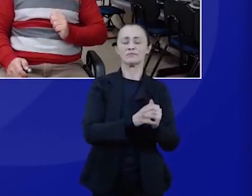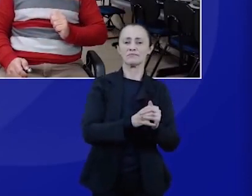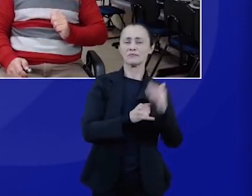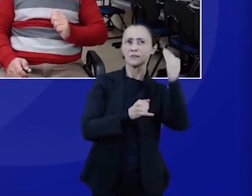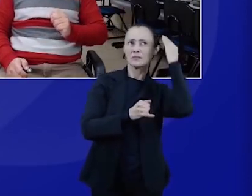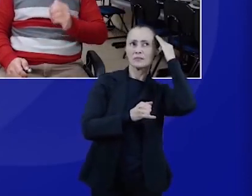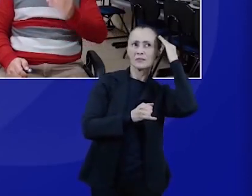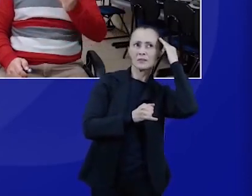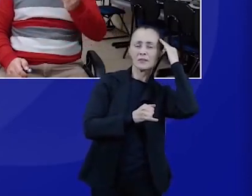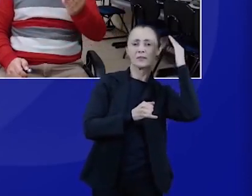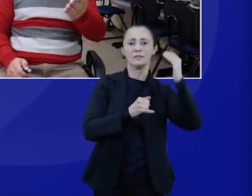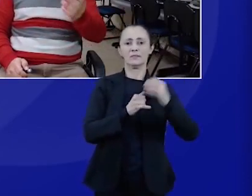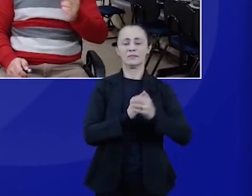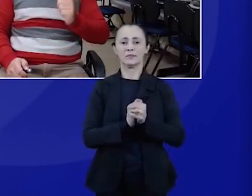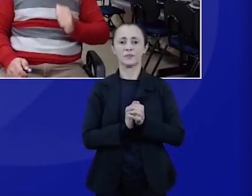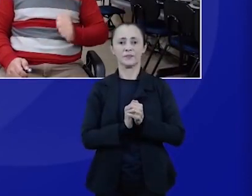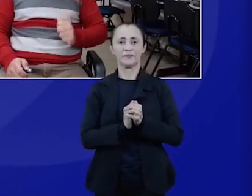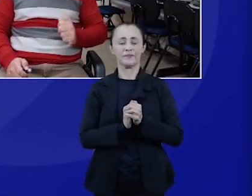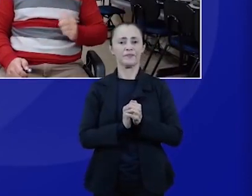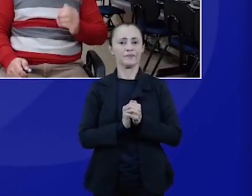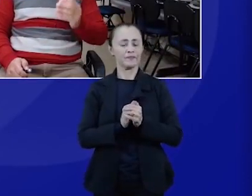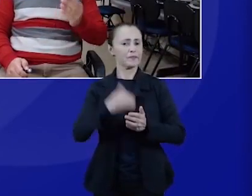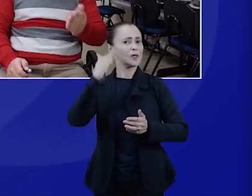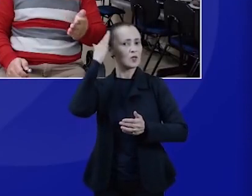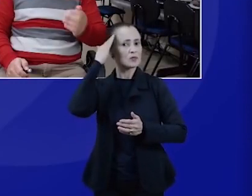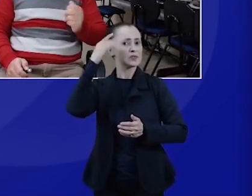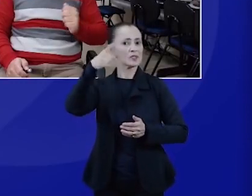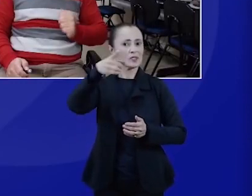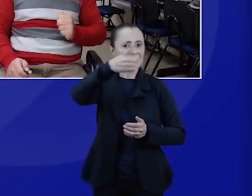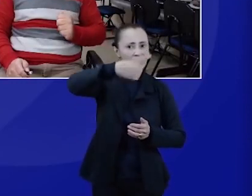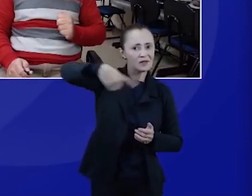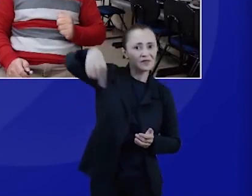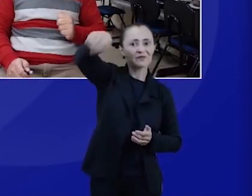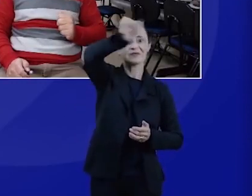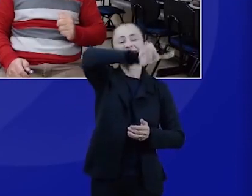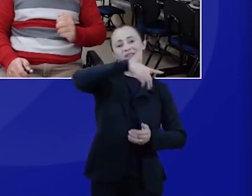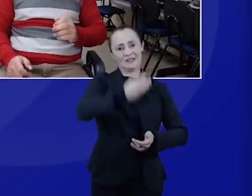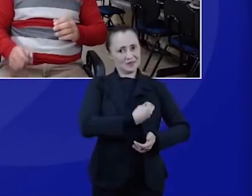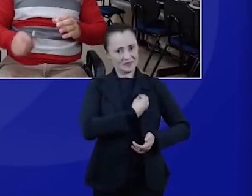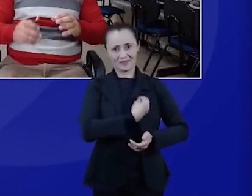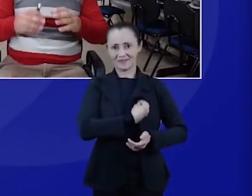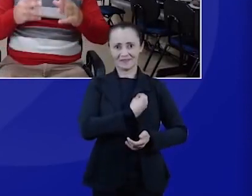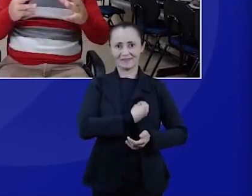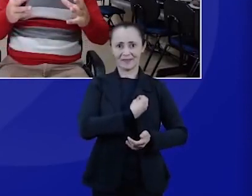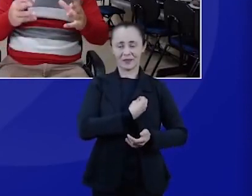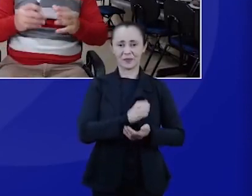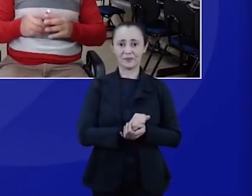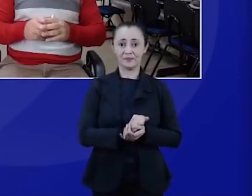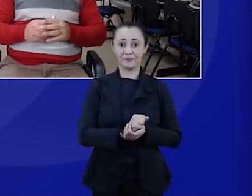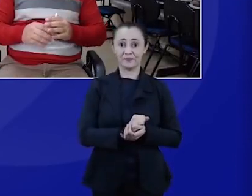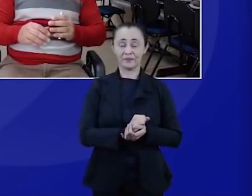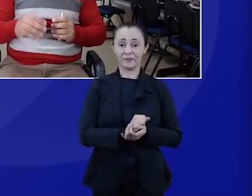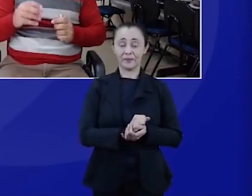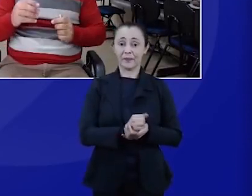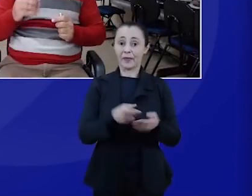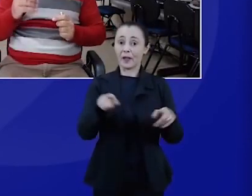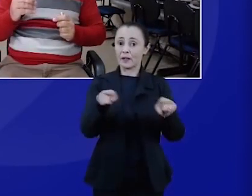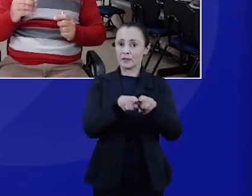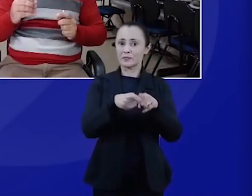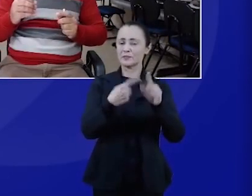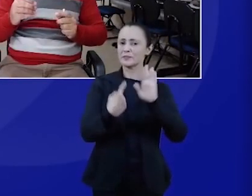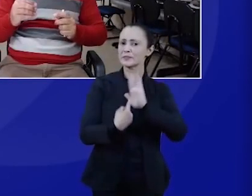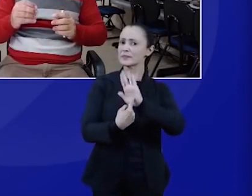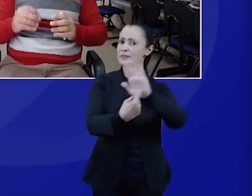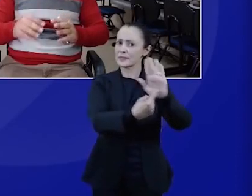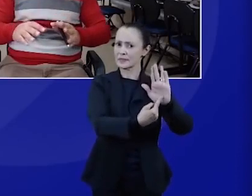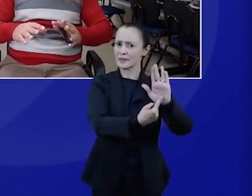é verdade? E eu tenho certeza que vocês fizeram parte disso. Eu quero apresentar para vocês, e agora eu chamo a